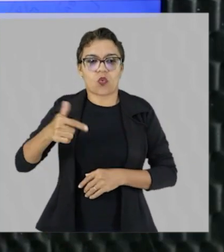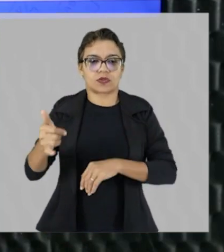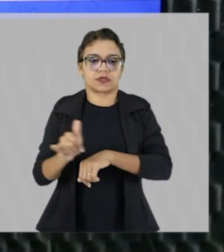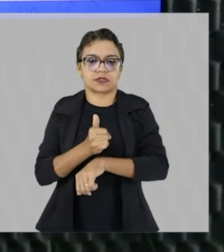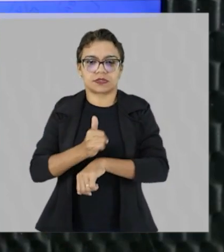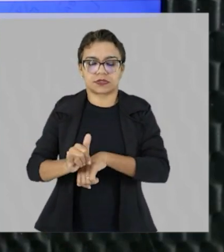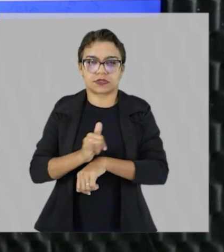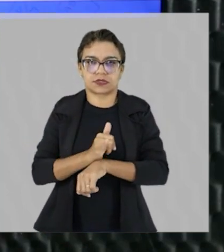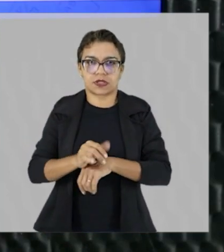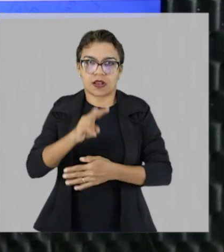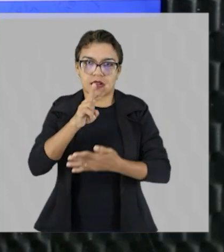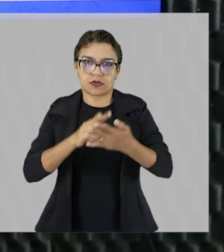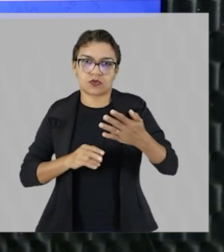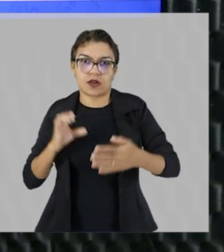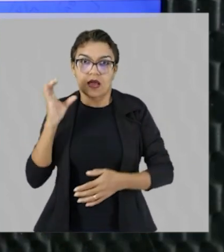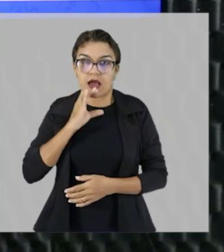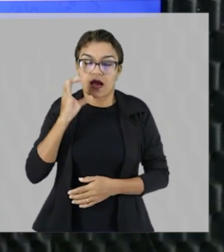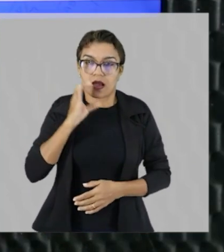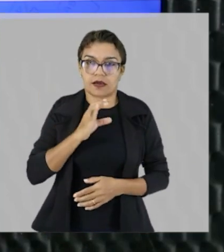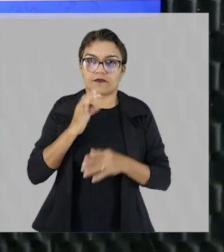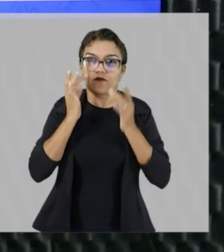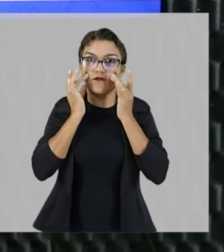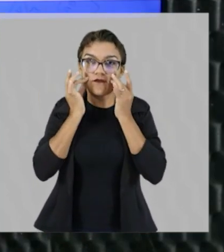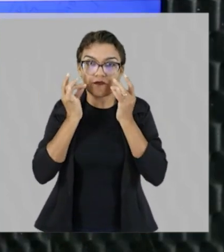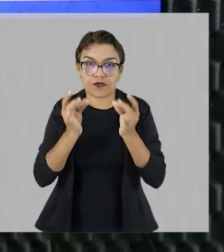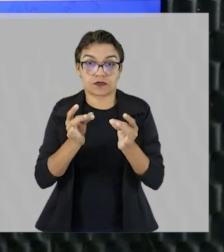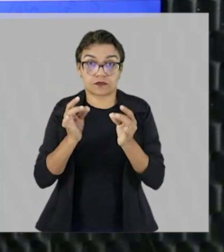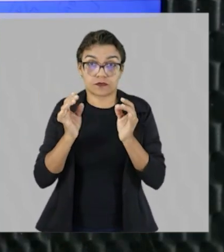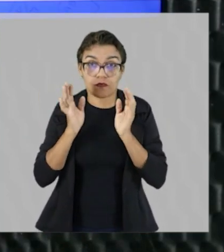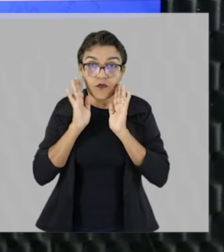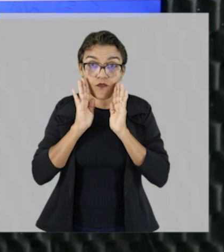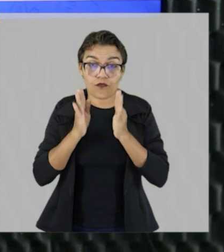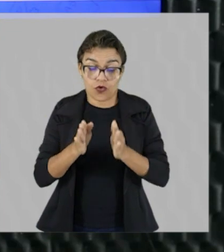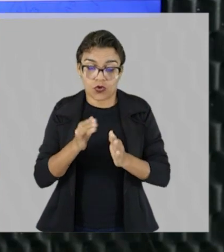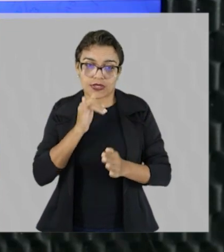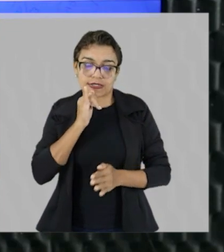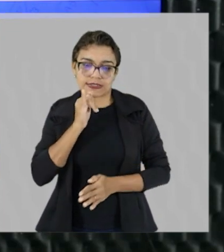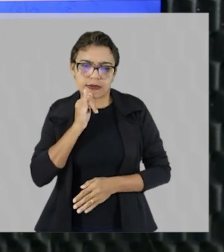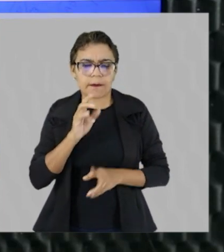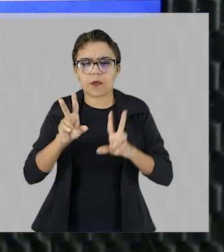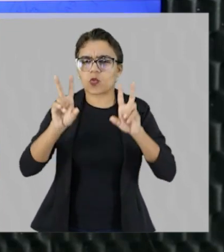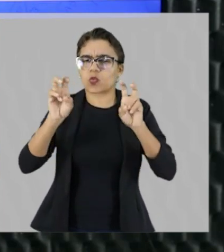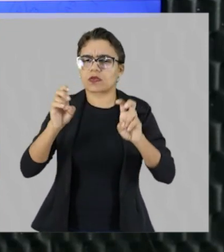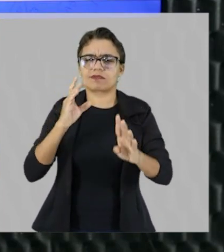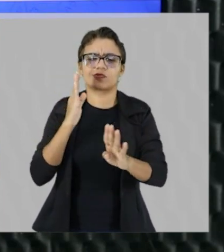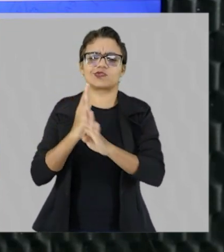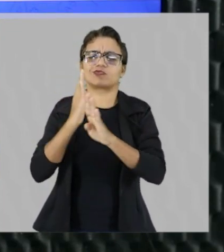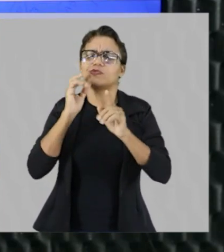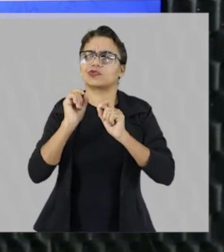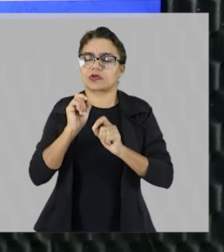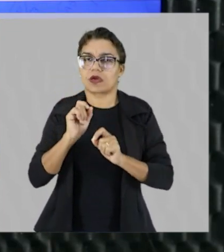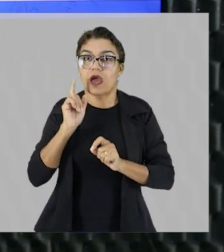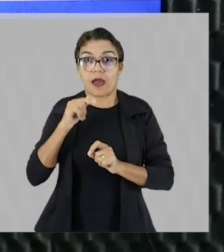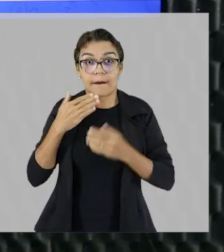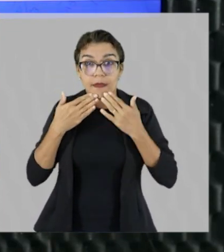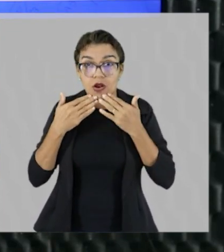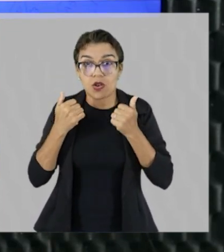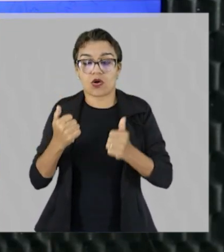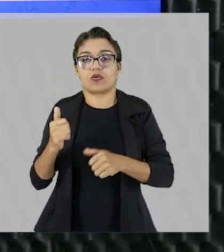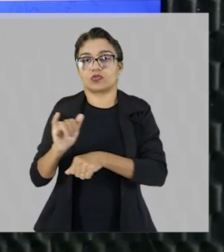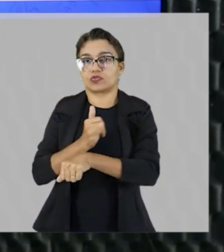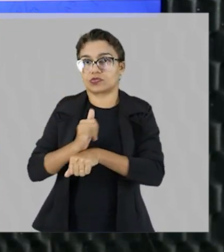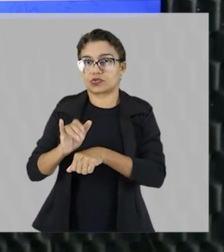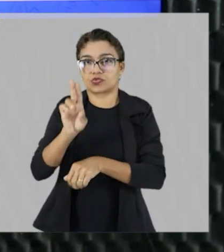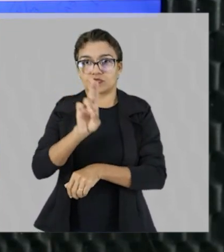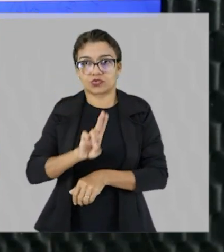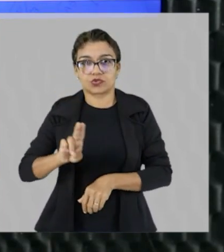de leitura rápida, concentração, foco. O que eu quero descobrir naquele tema. E essa é a melhor estratégia para se utilizar,